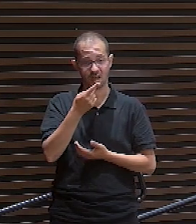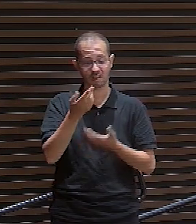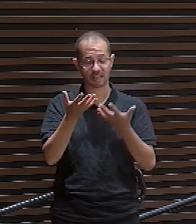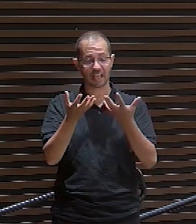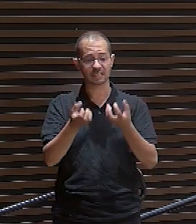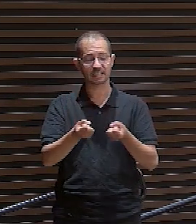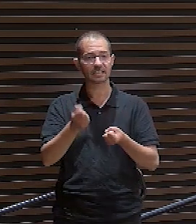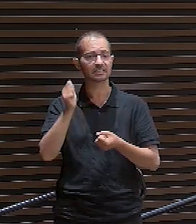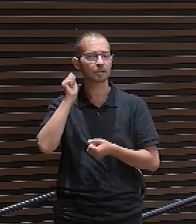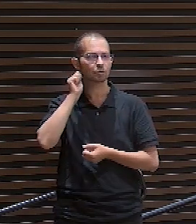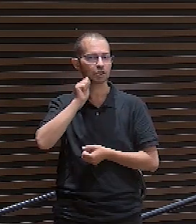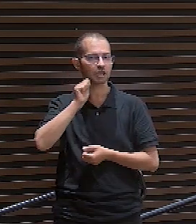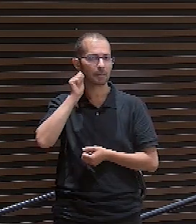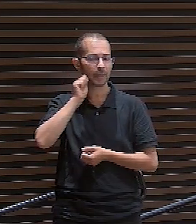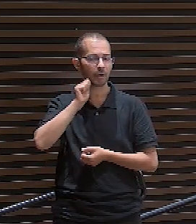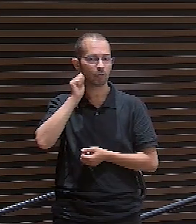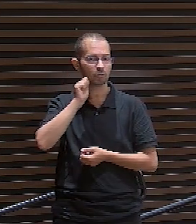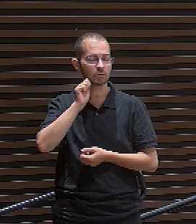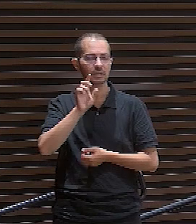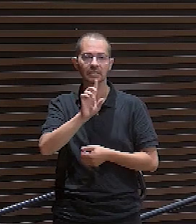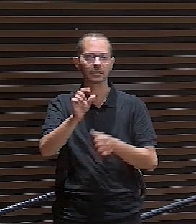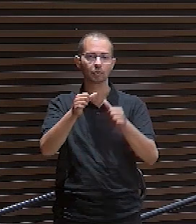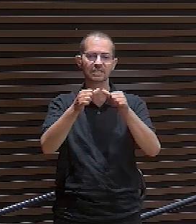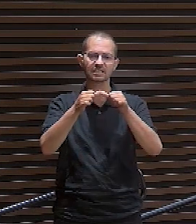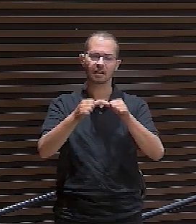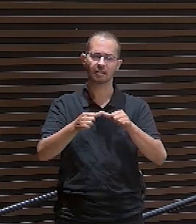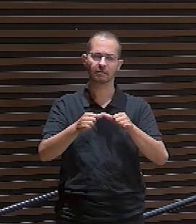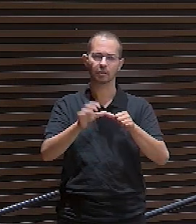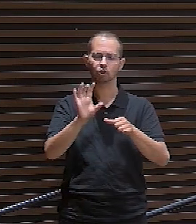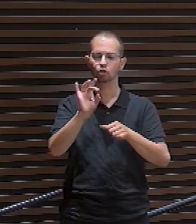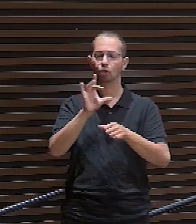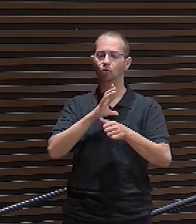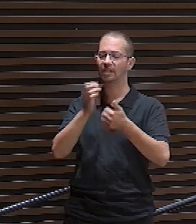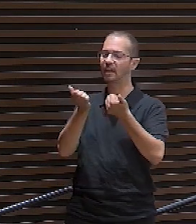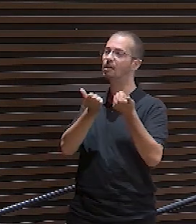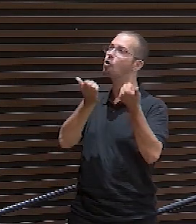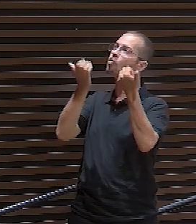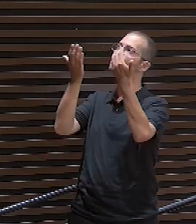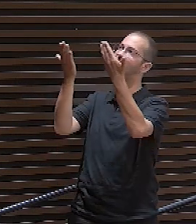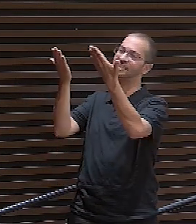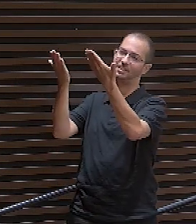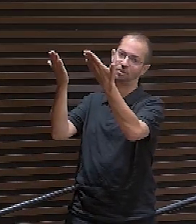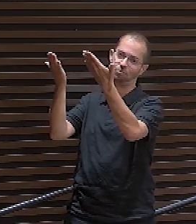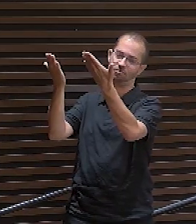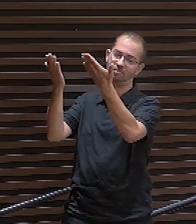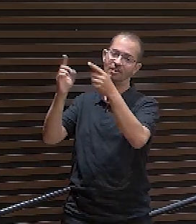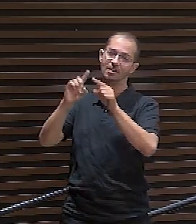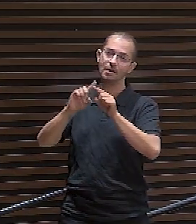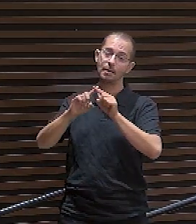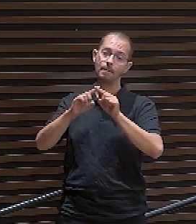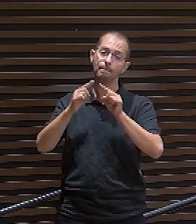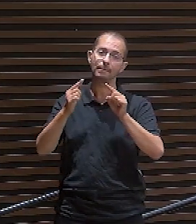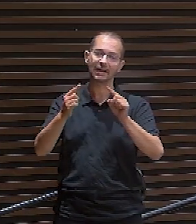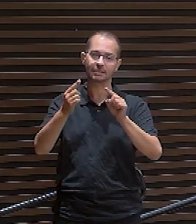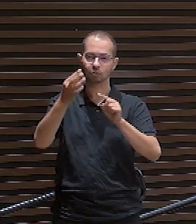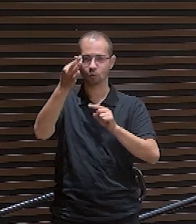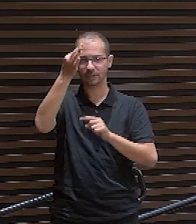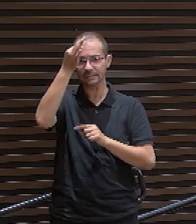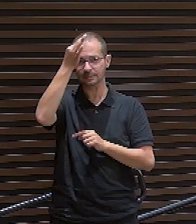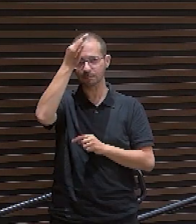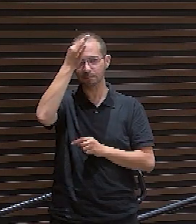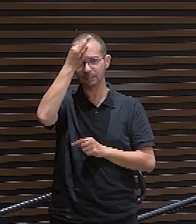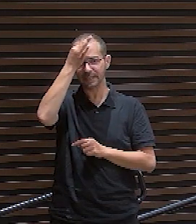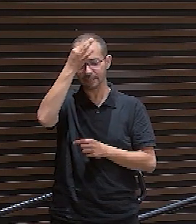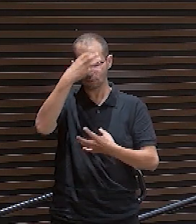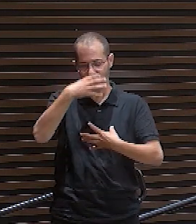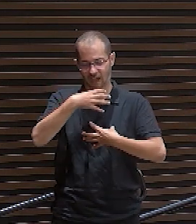Abel não estava apenas no que ele ofereceu, mas no espírito